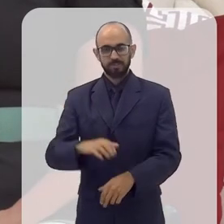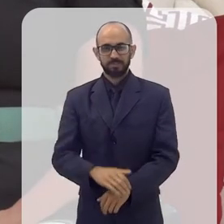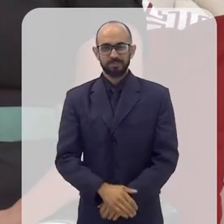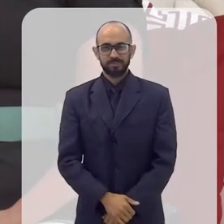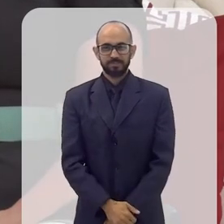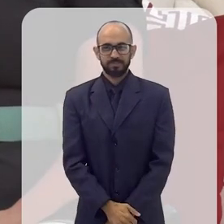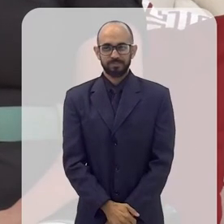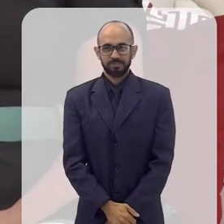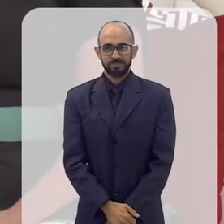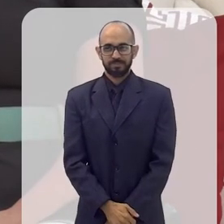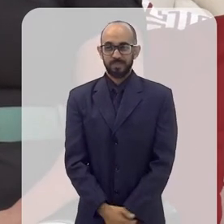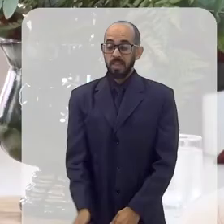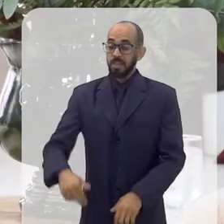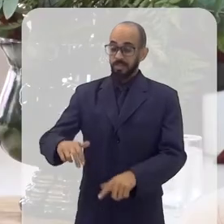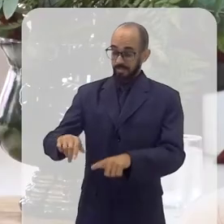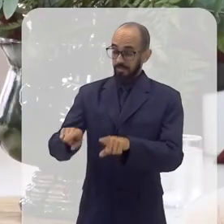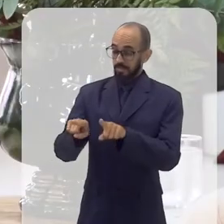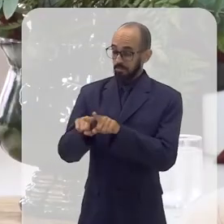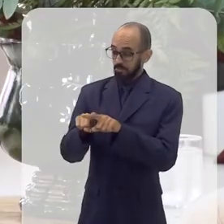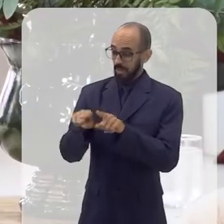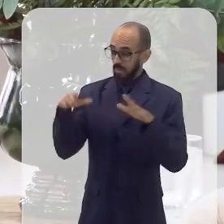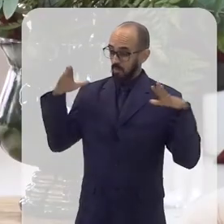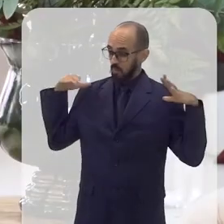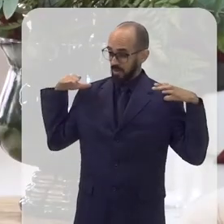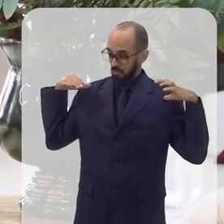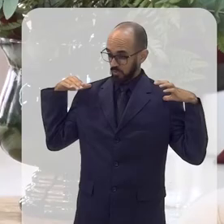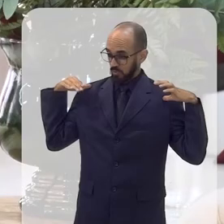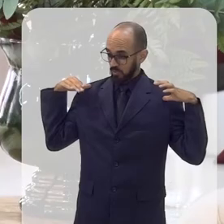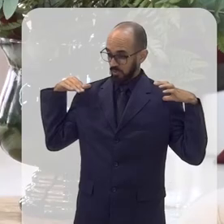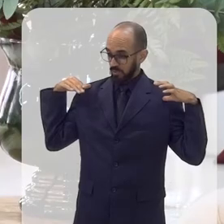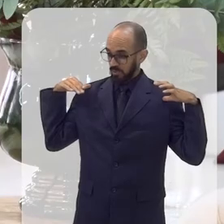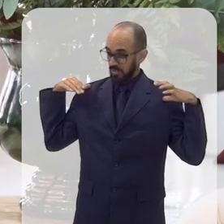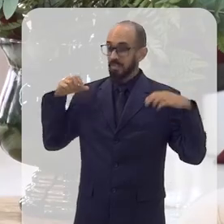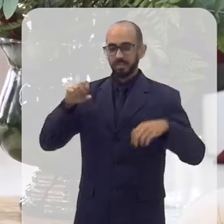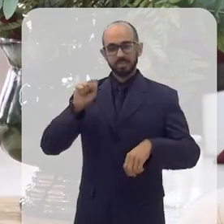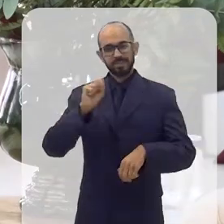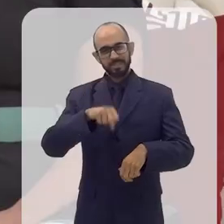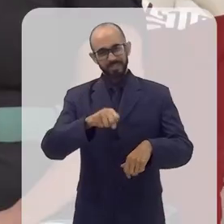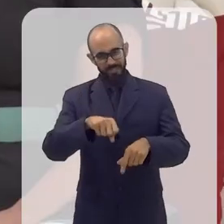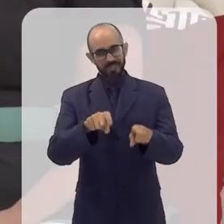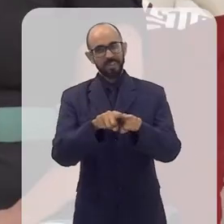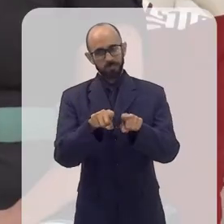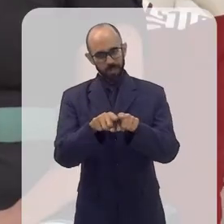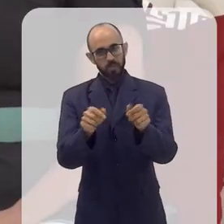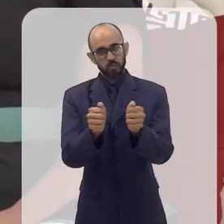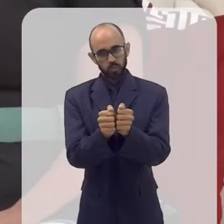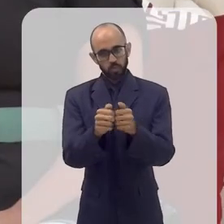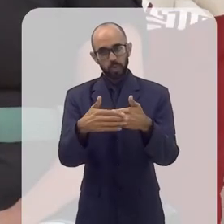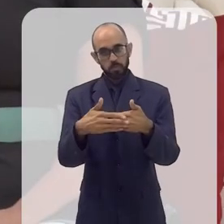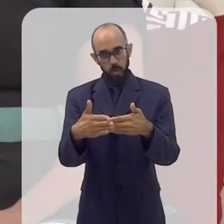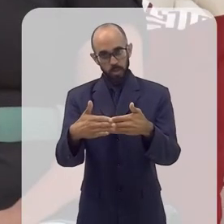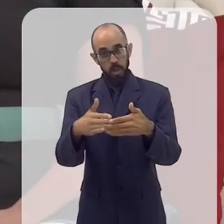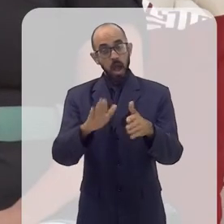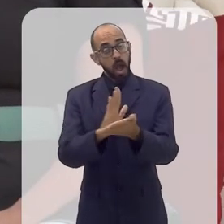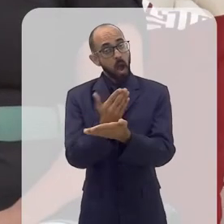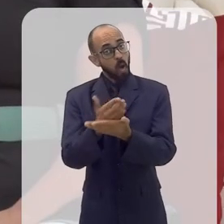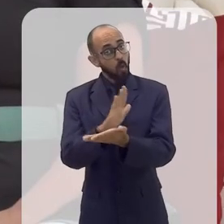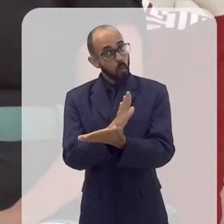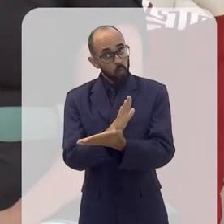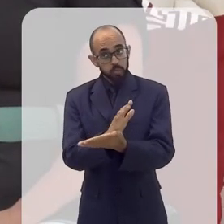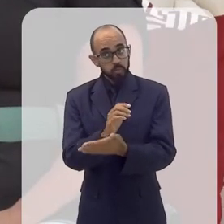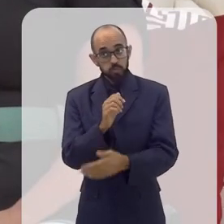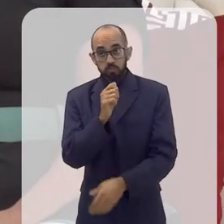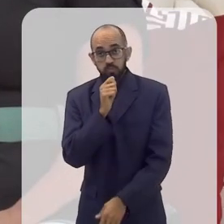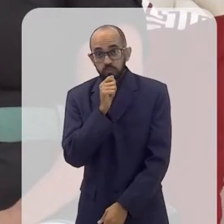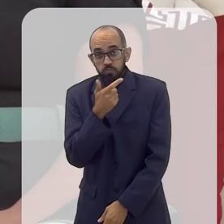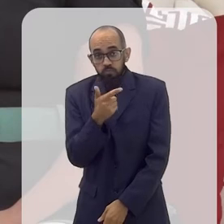voltadas para essa direção. E o anjo está voltado para o leste. Também, junto com a porta do templo. Tem alguns templos